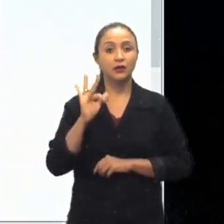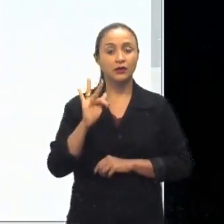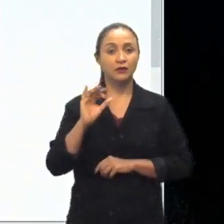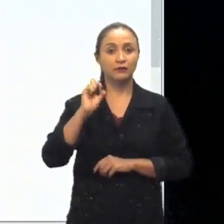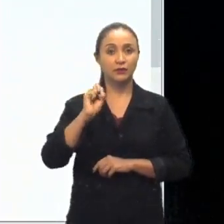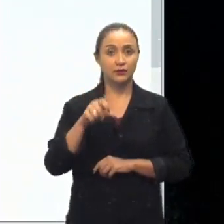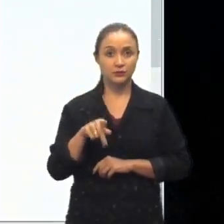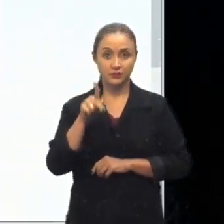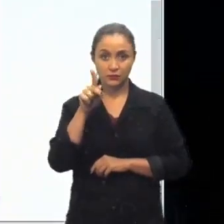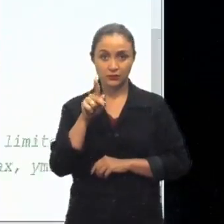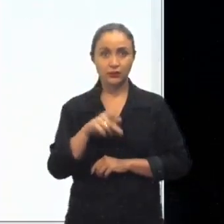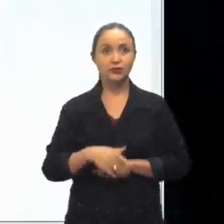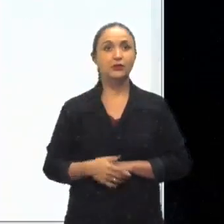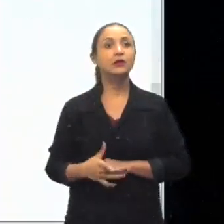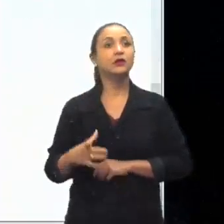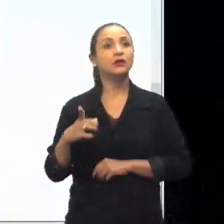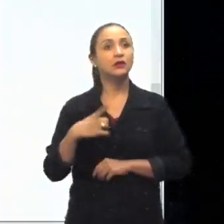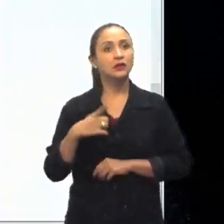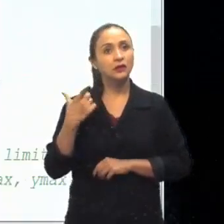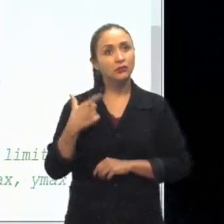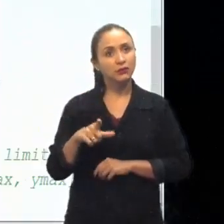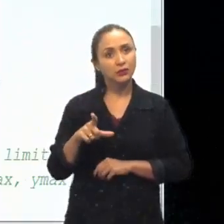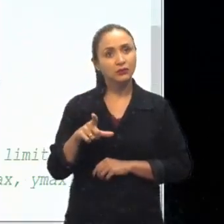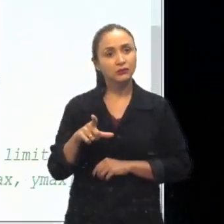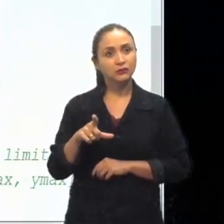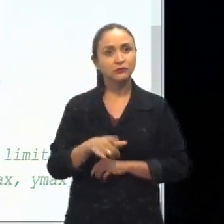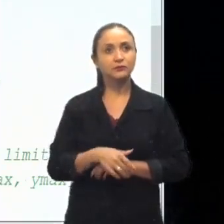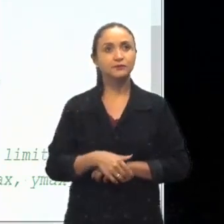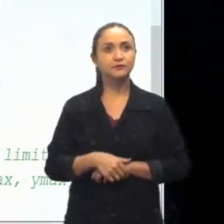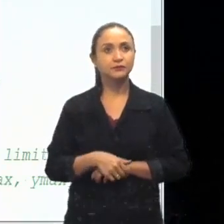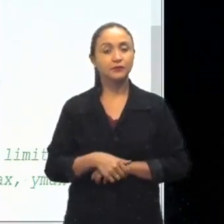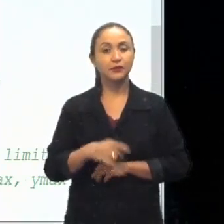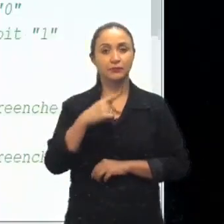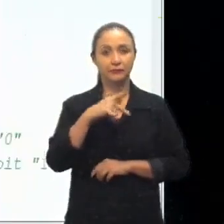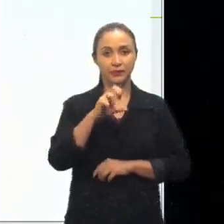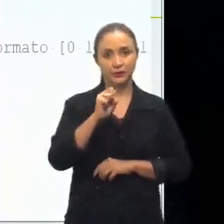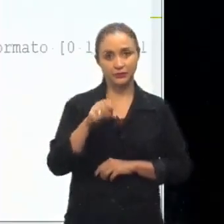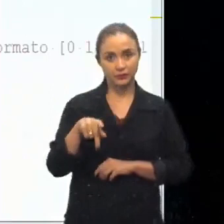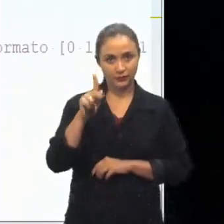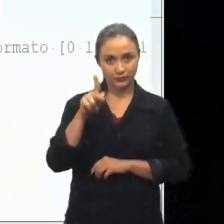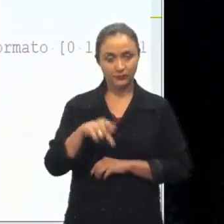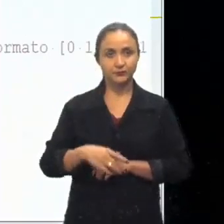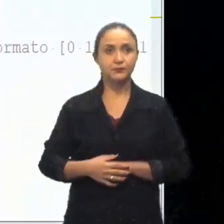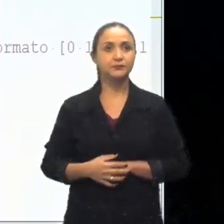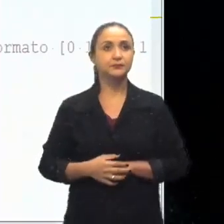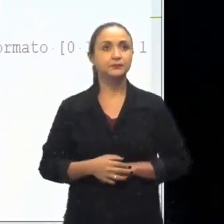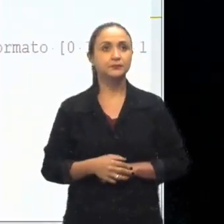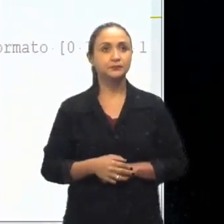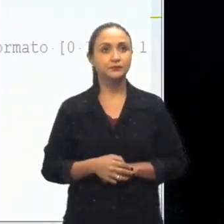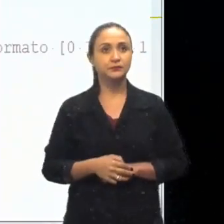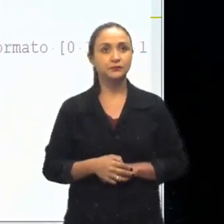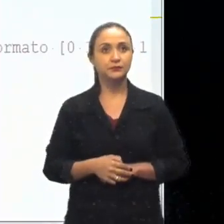FSK, tenho a geração de ondas PSK.